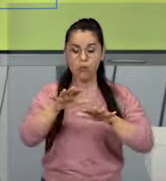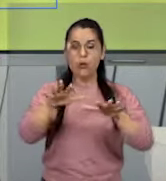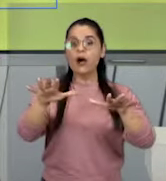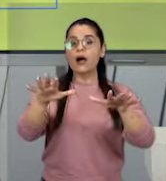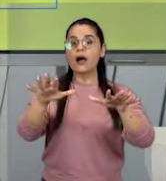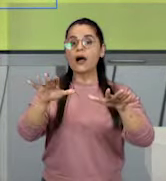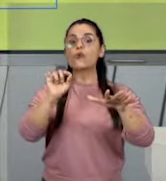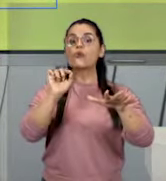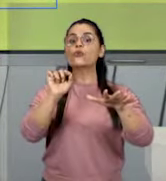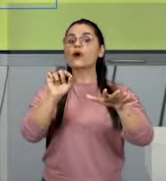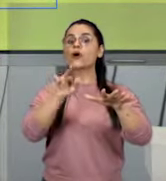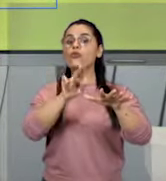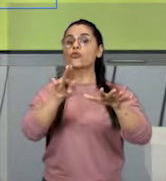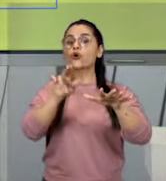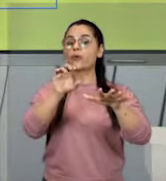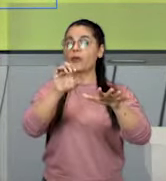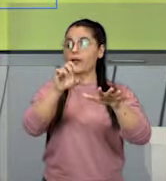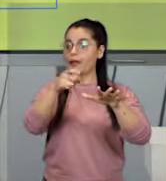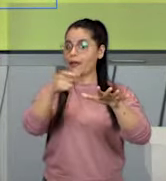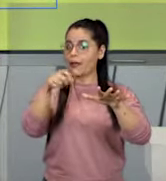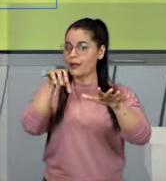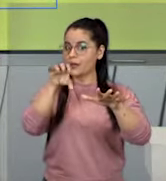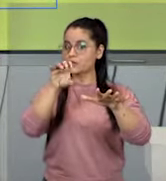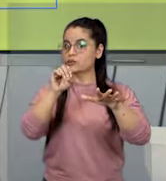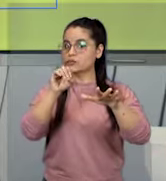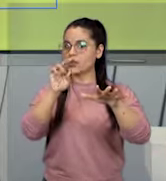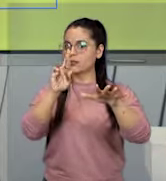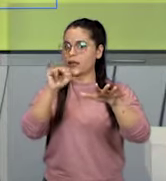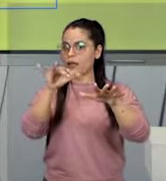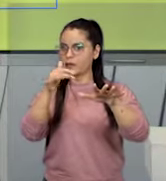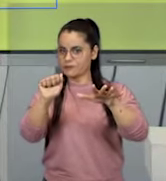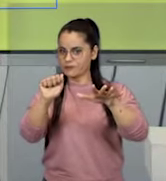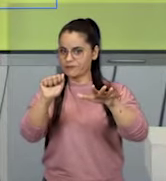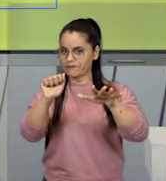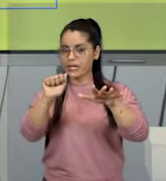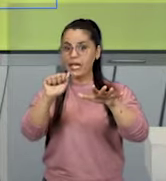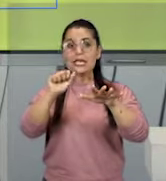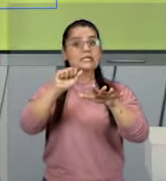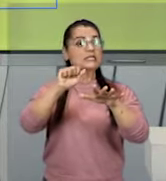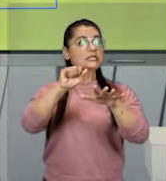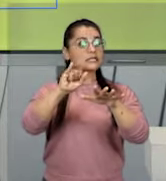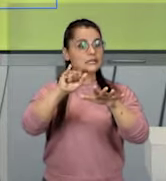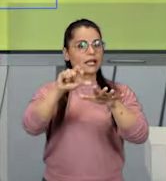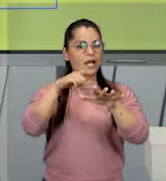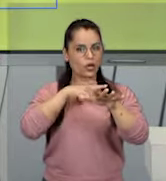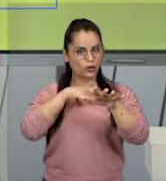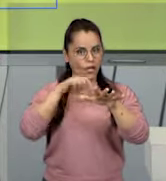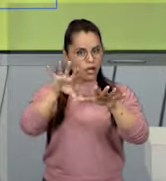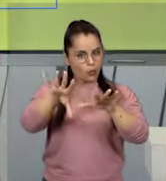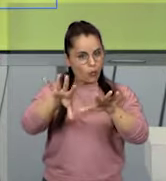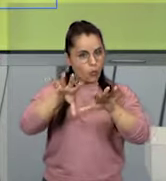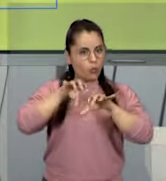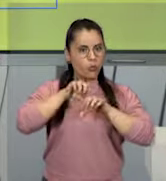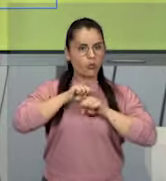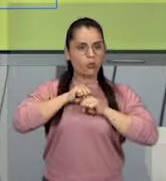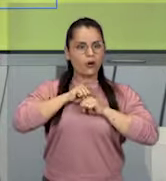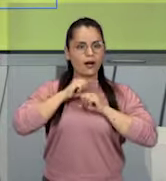calor e nós denominamos exotérmicas na reações onde a a